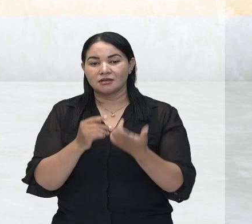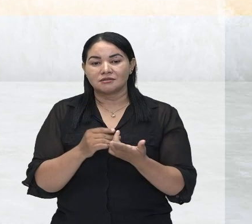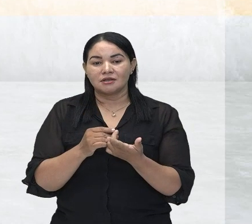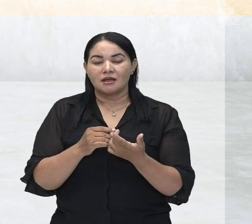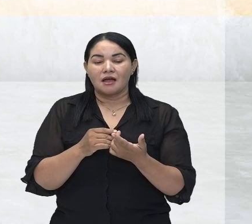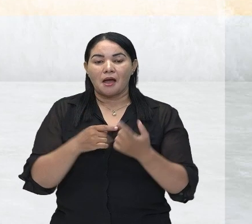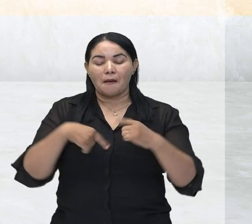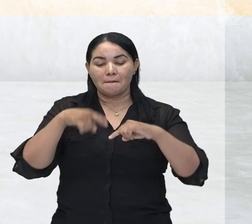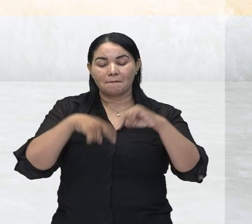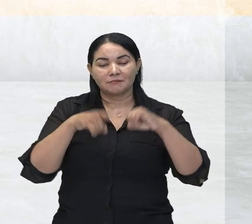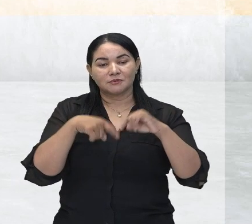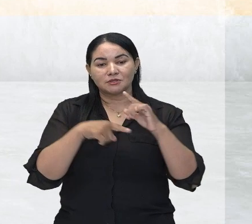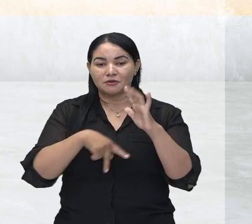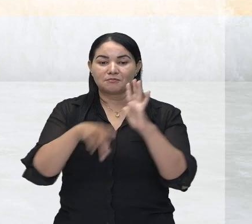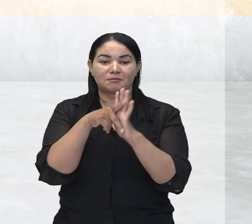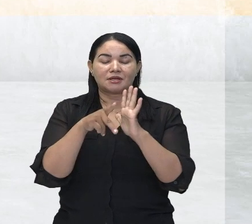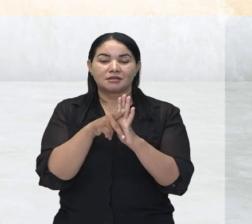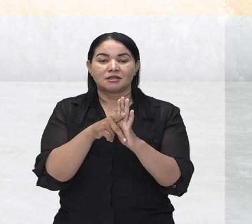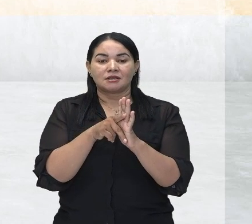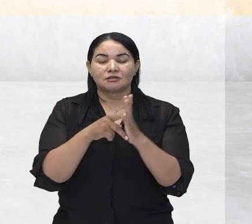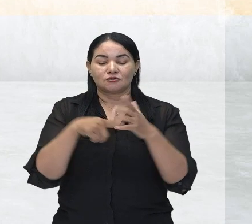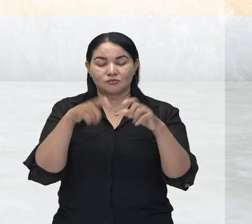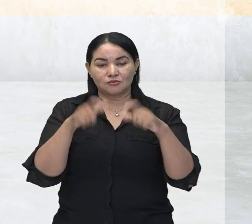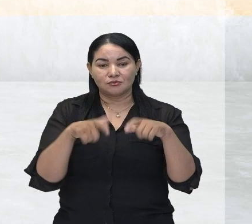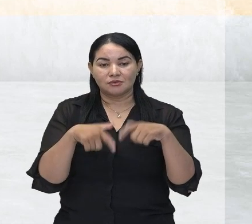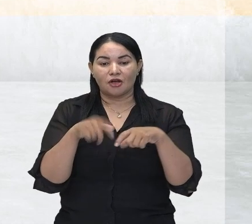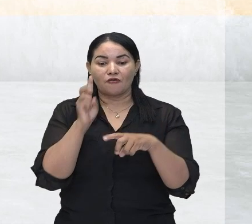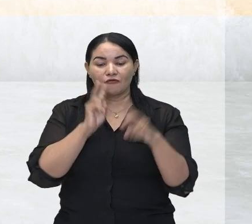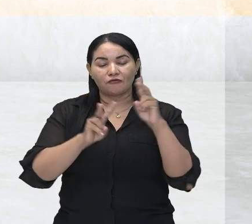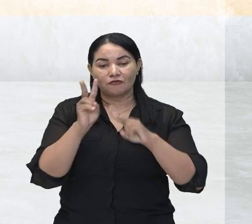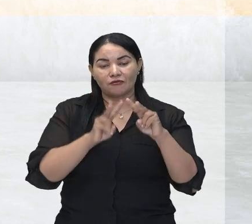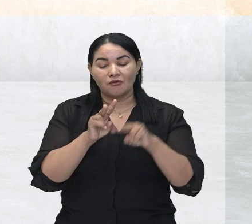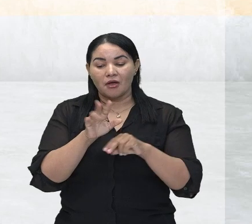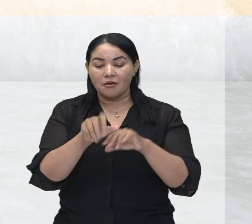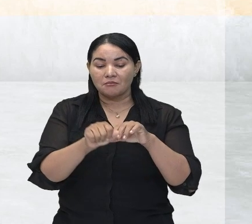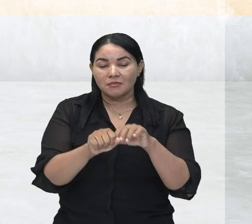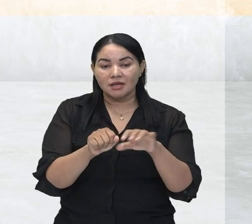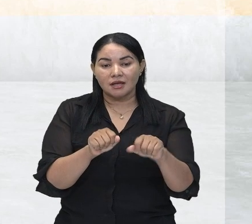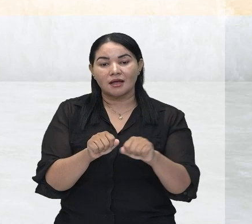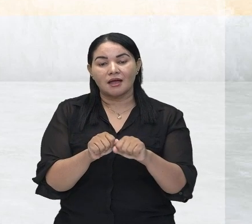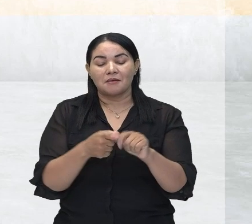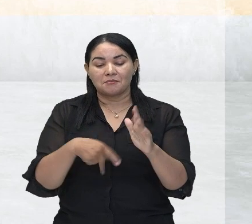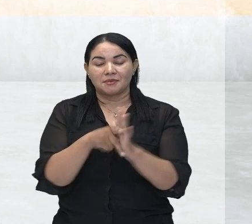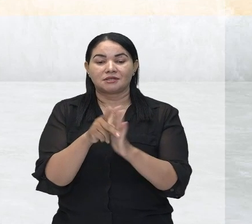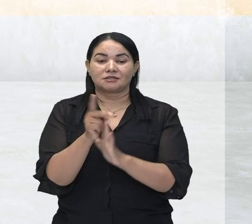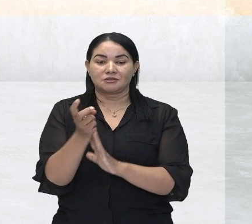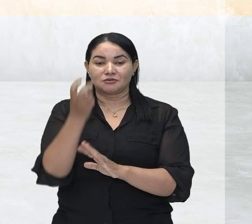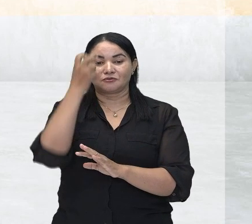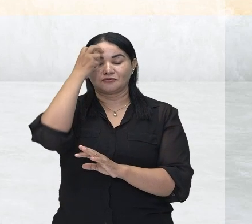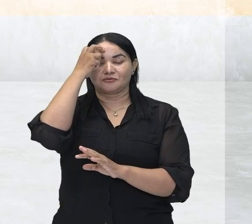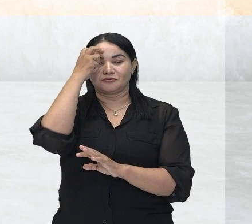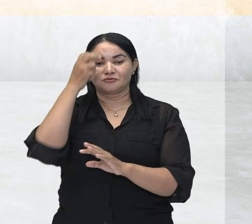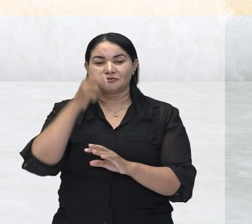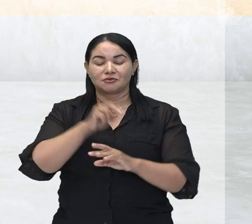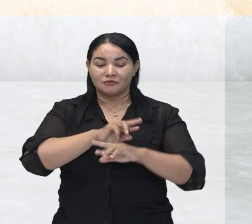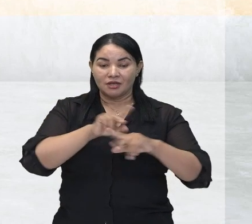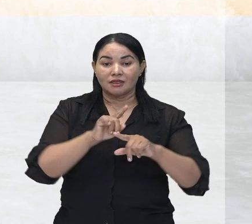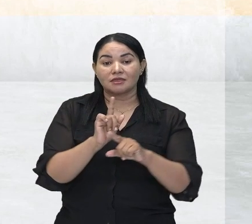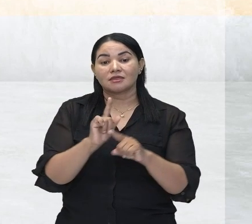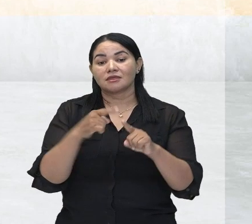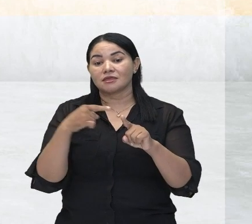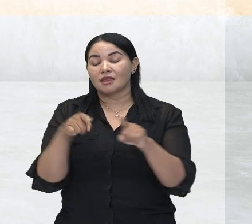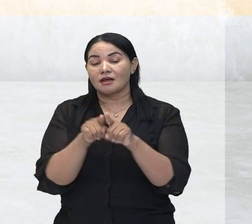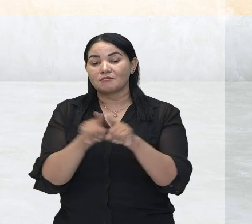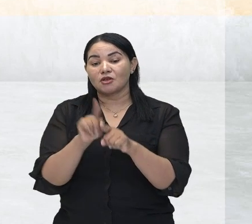tudo aquilo que tem ali, material que você pode ver, tocar, faz parte daquela cultura, né? E também